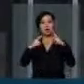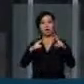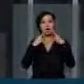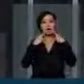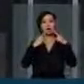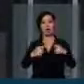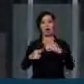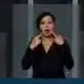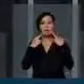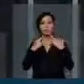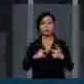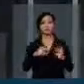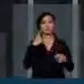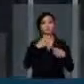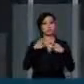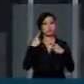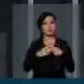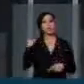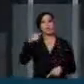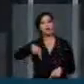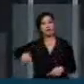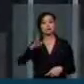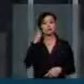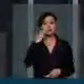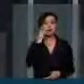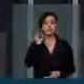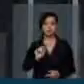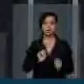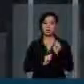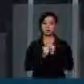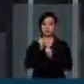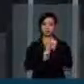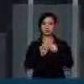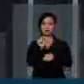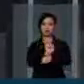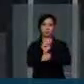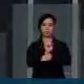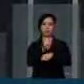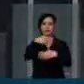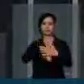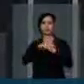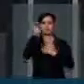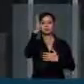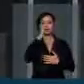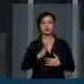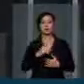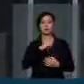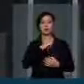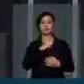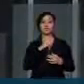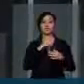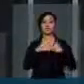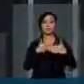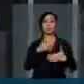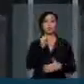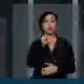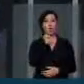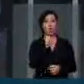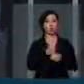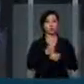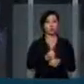que a indústria automobilística brasileira, em 8 anos, foi subsidiada com a retirada